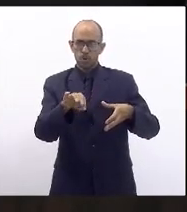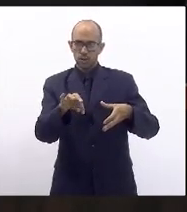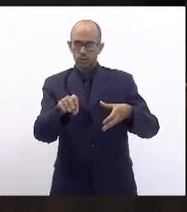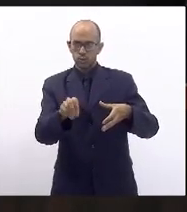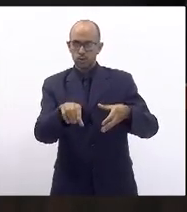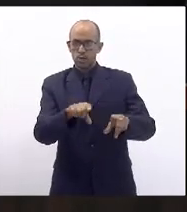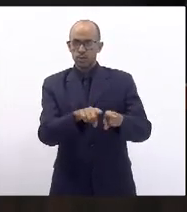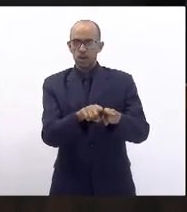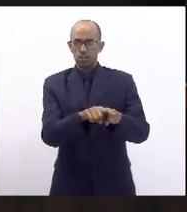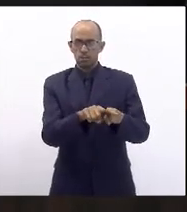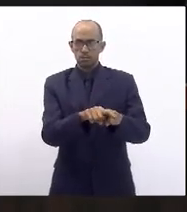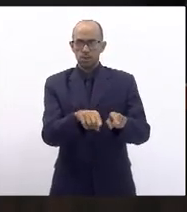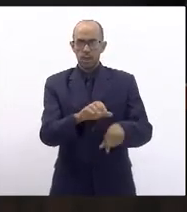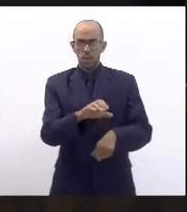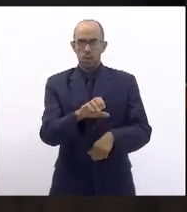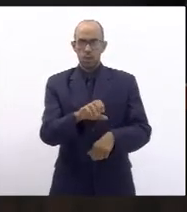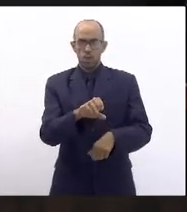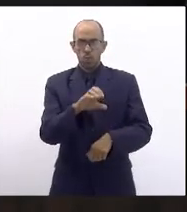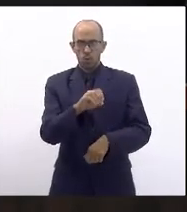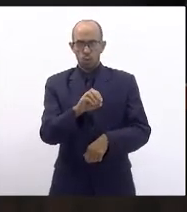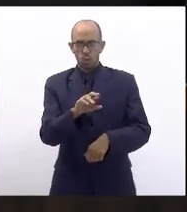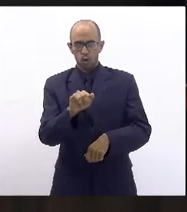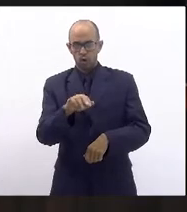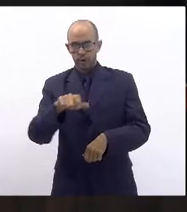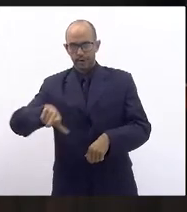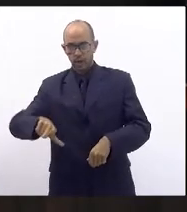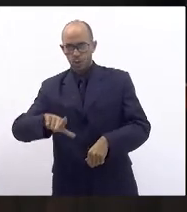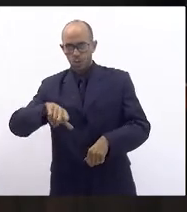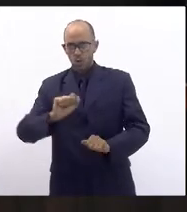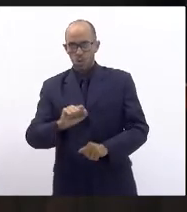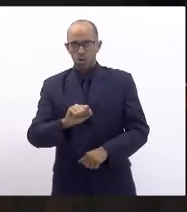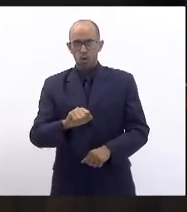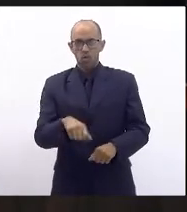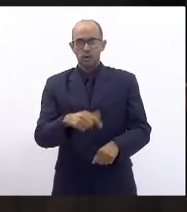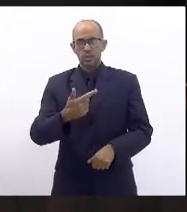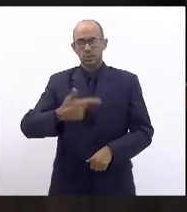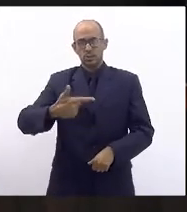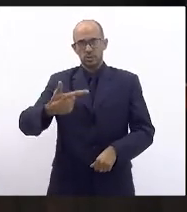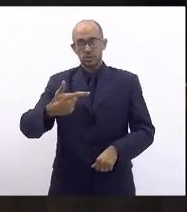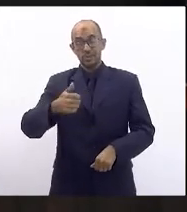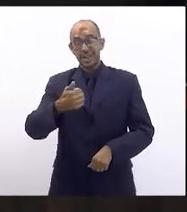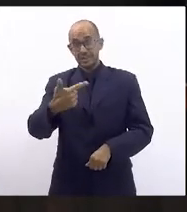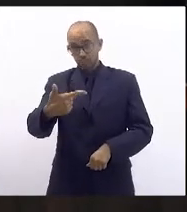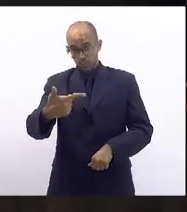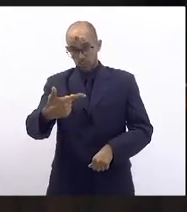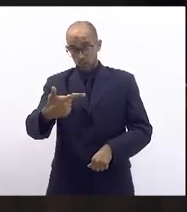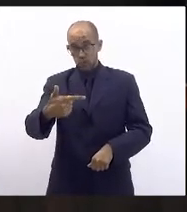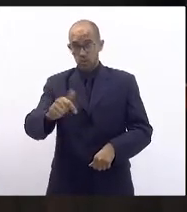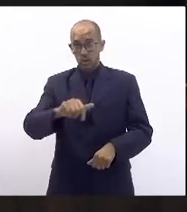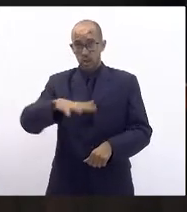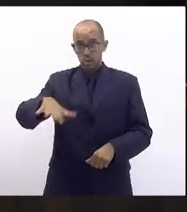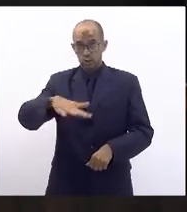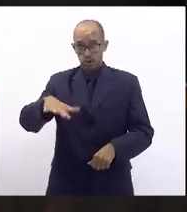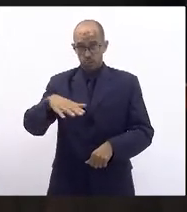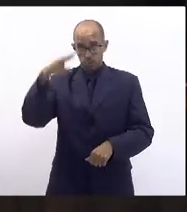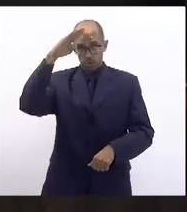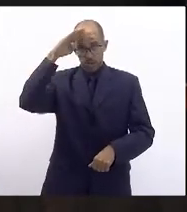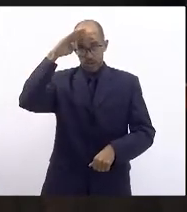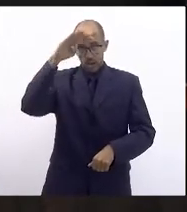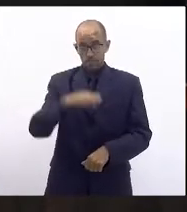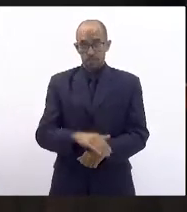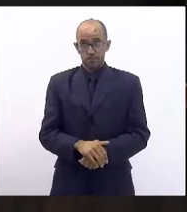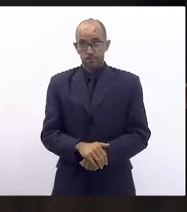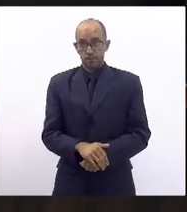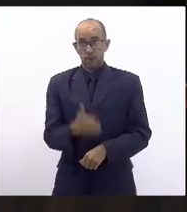de engenharia José Fernandes Figueira Filho chefe do estado-maior 12ª região militar solicitou